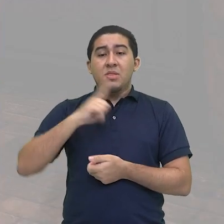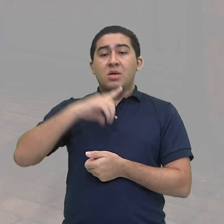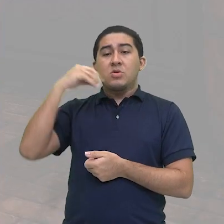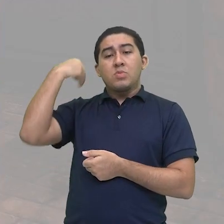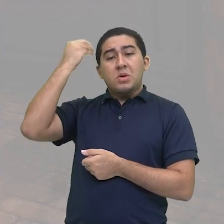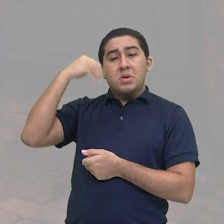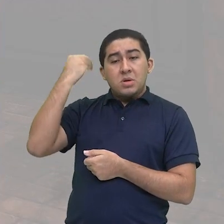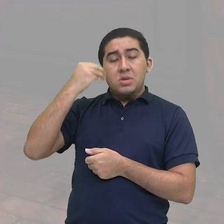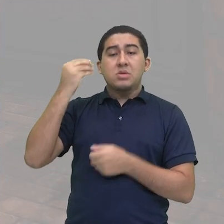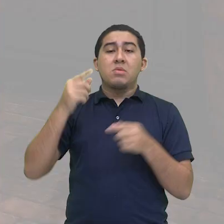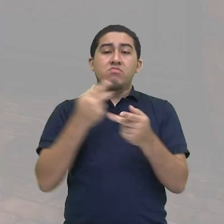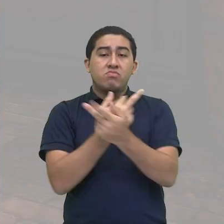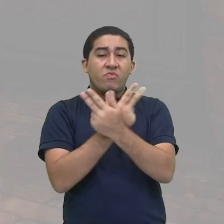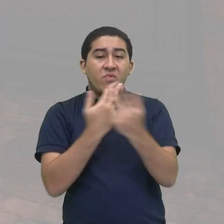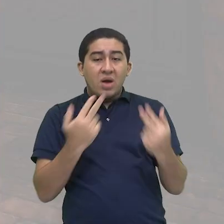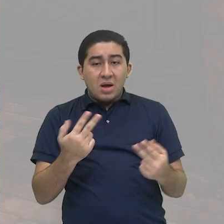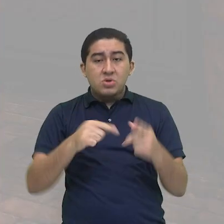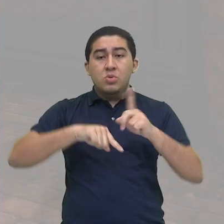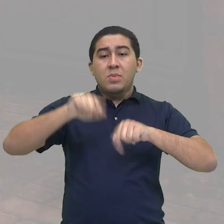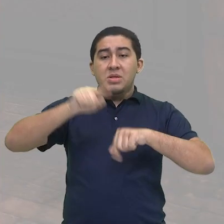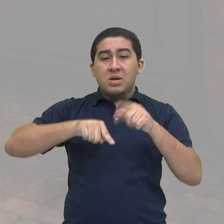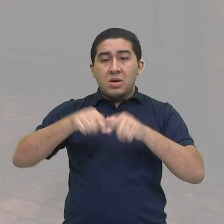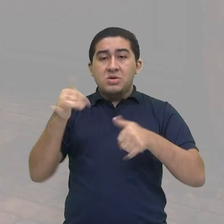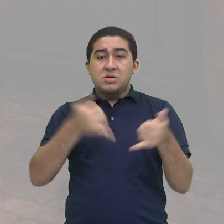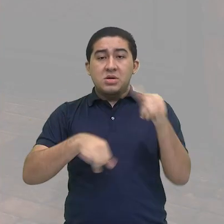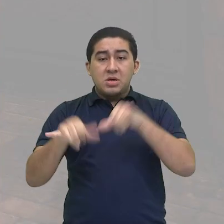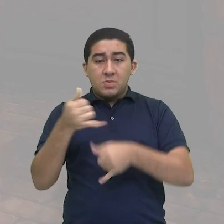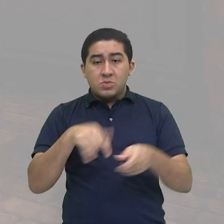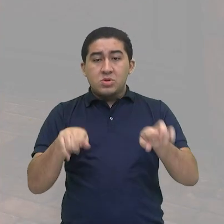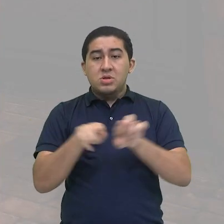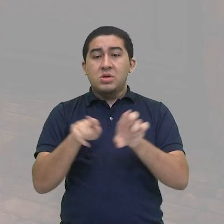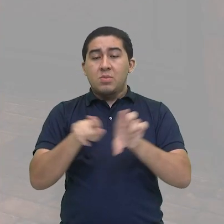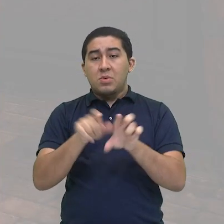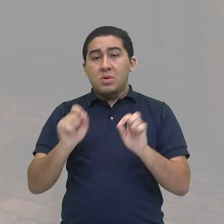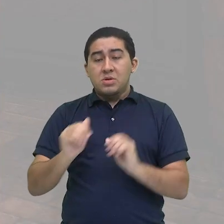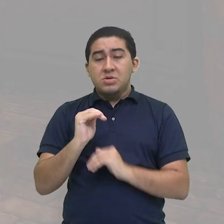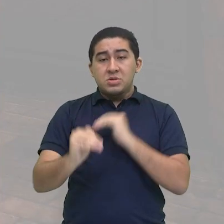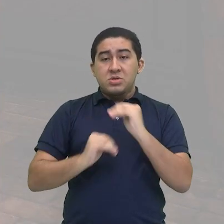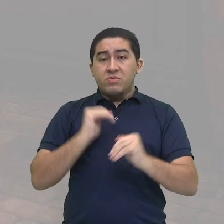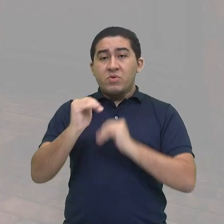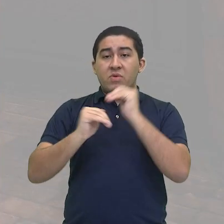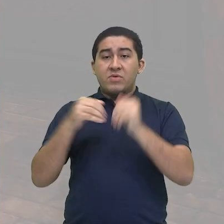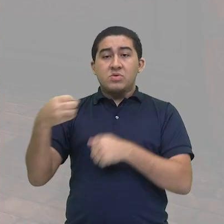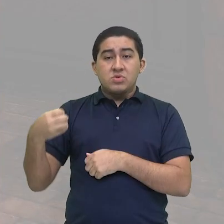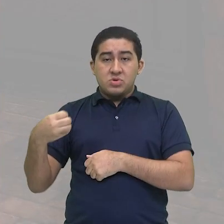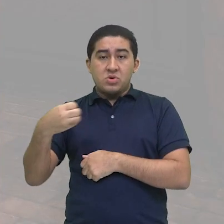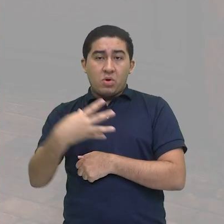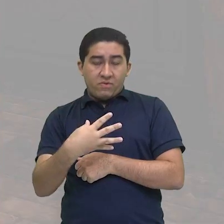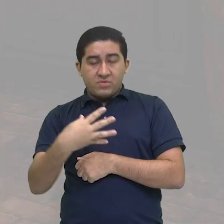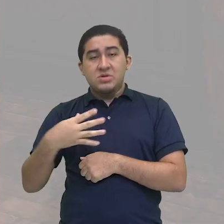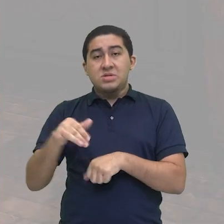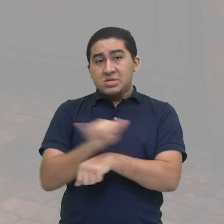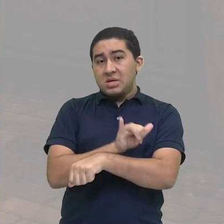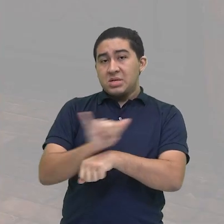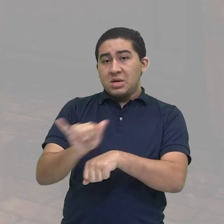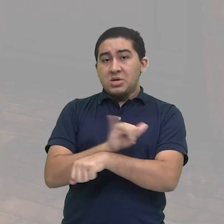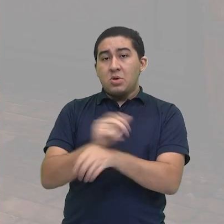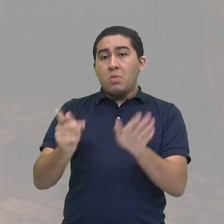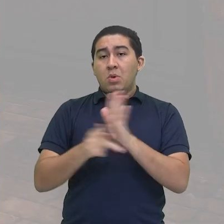experimentando diferentes produtos químicos e desenvolvendo novas técnicas